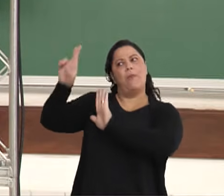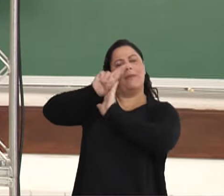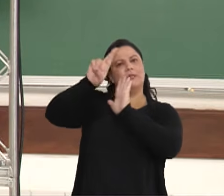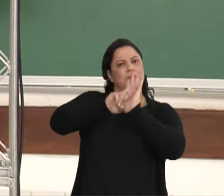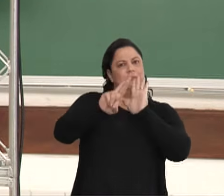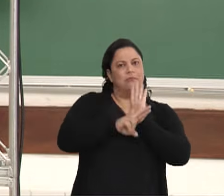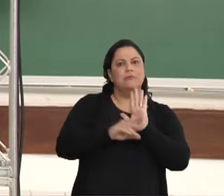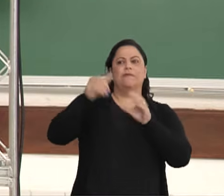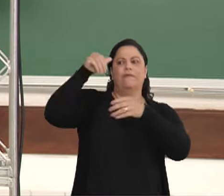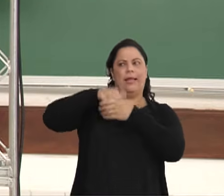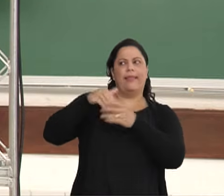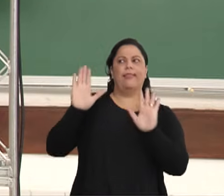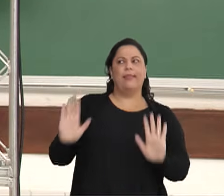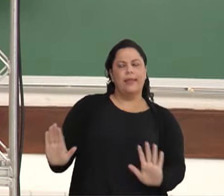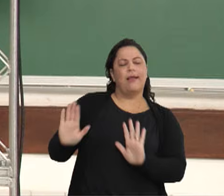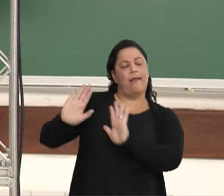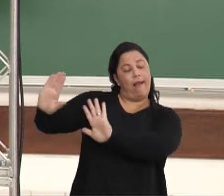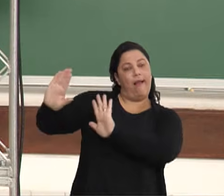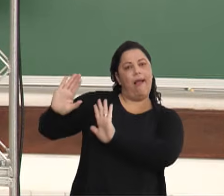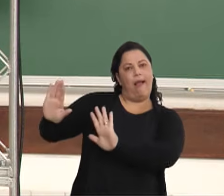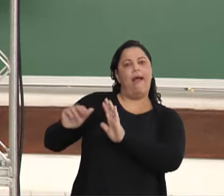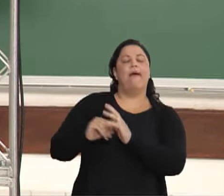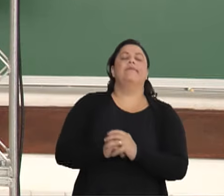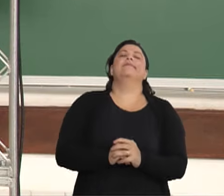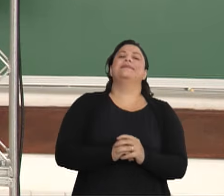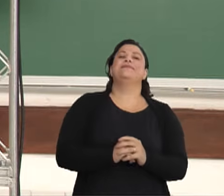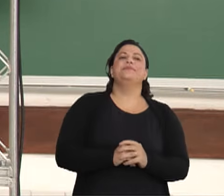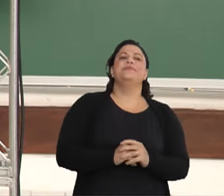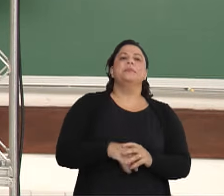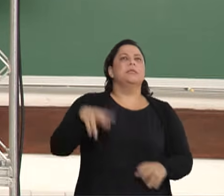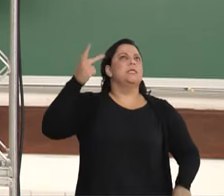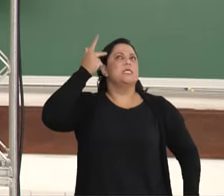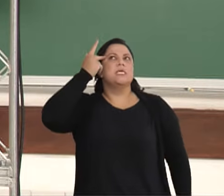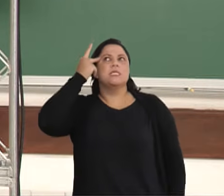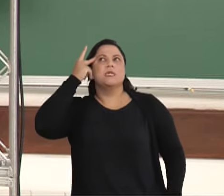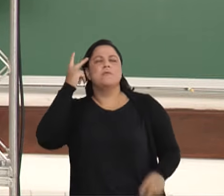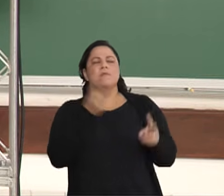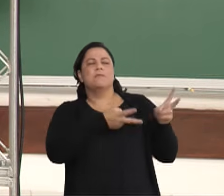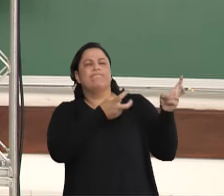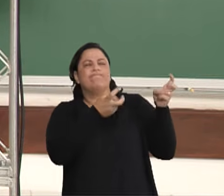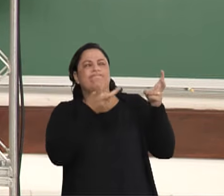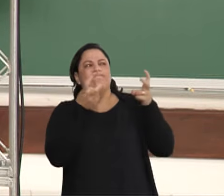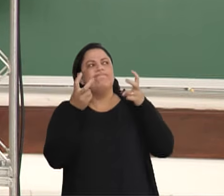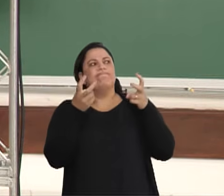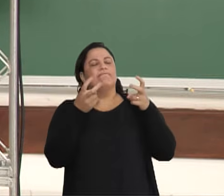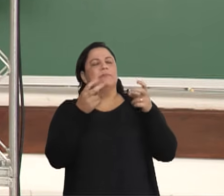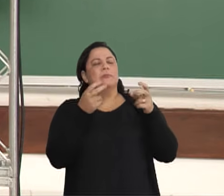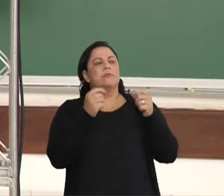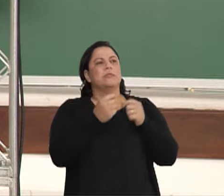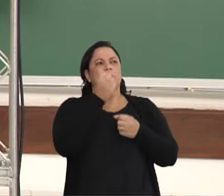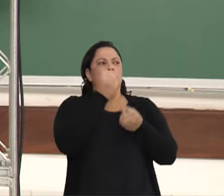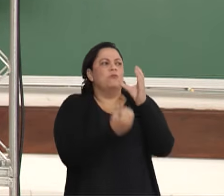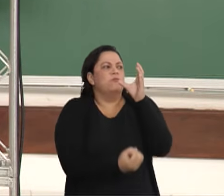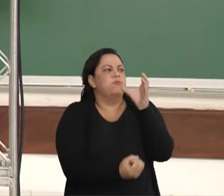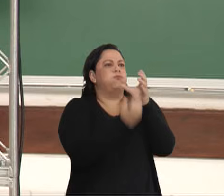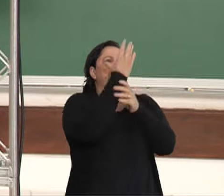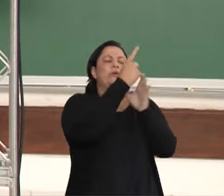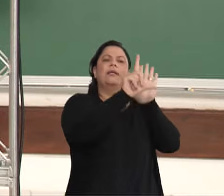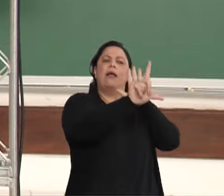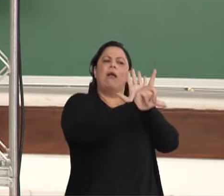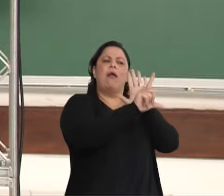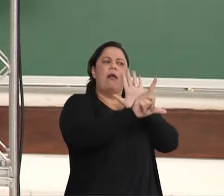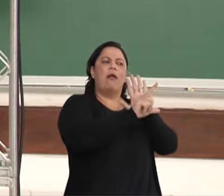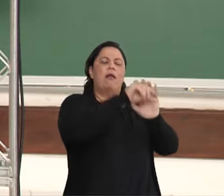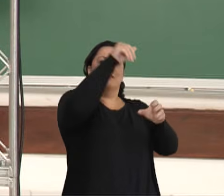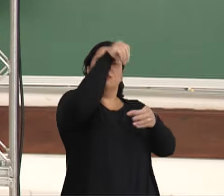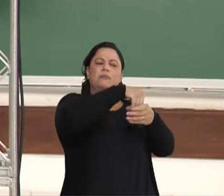São Paulo, olhando Pedro de Toledo, olhando esse movimento aí de criar leis para votação, ainda